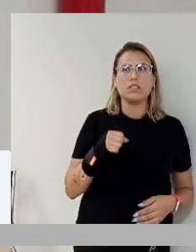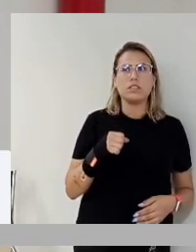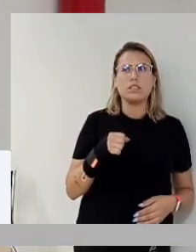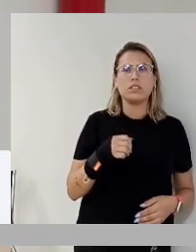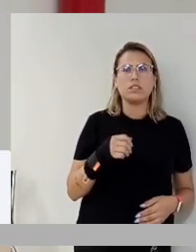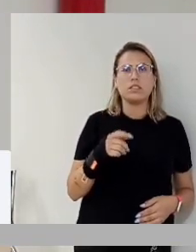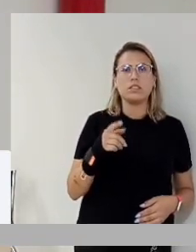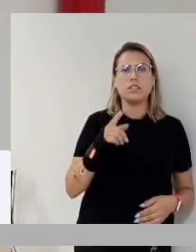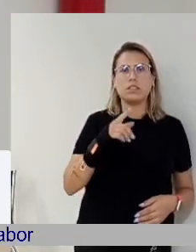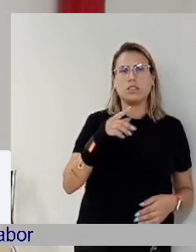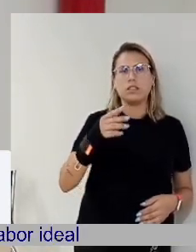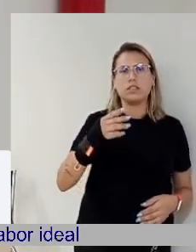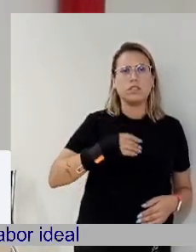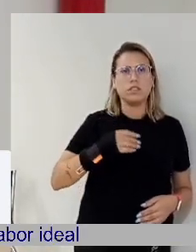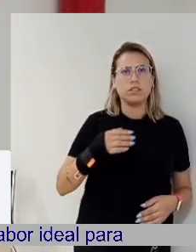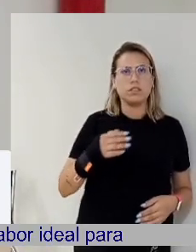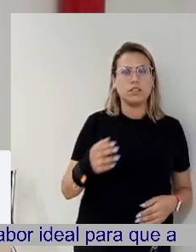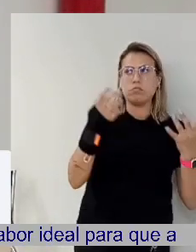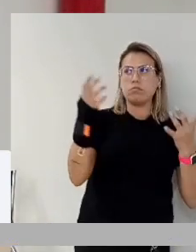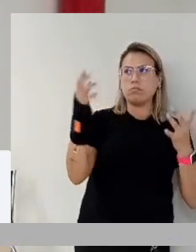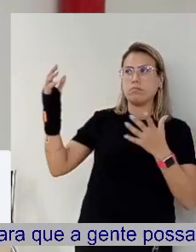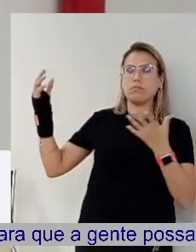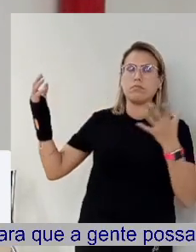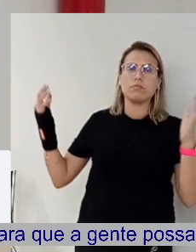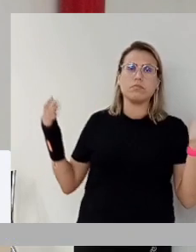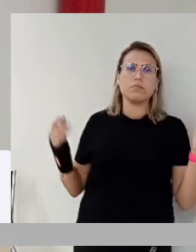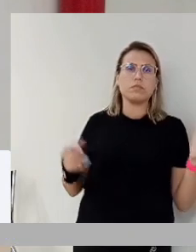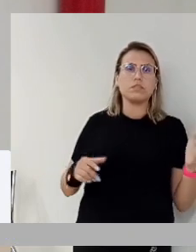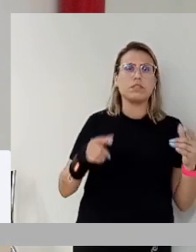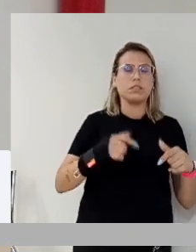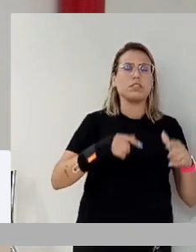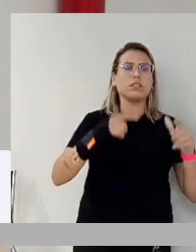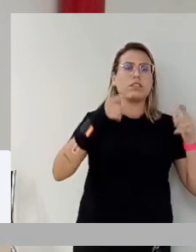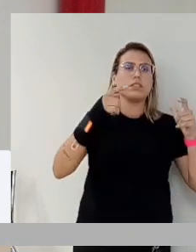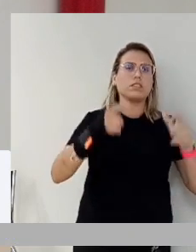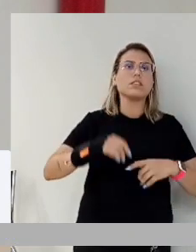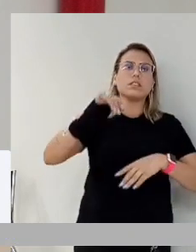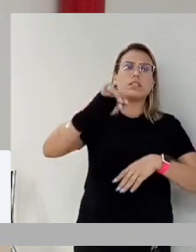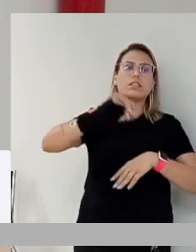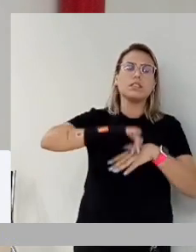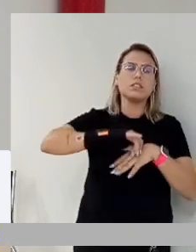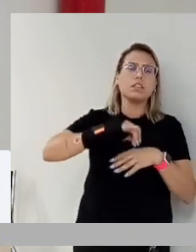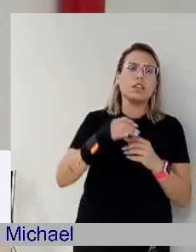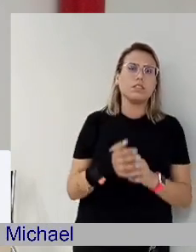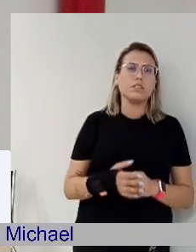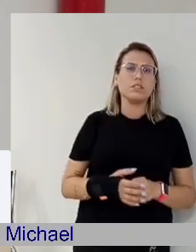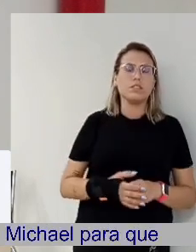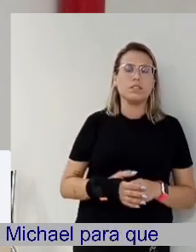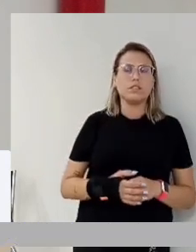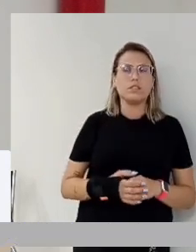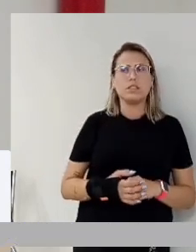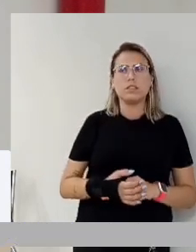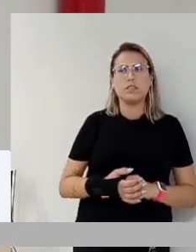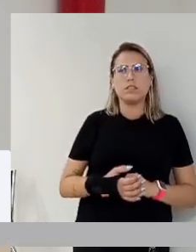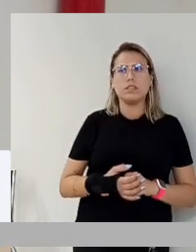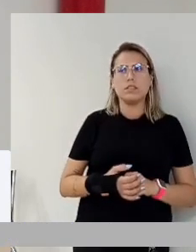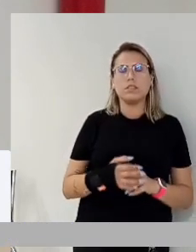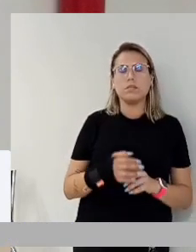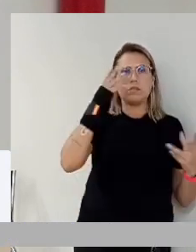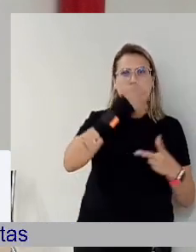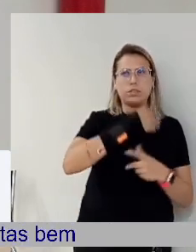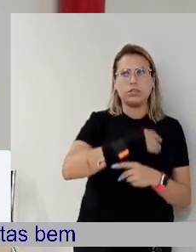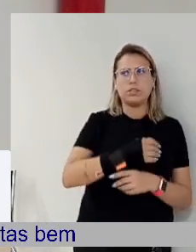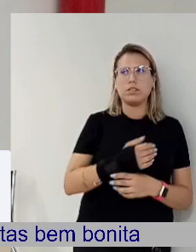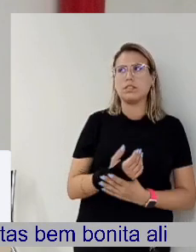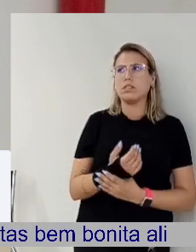não tem um sabor ideal para que a gente possa arborizar aquela ali aquela Avenidas ZT chave para que no futuro a gente possa ter umas plantas bem